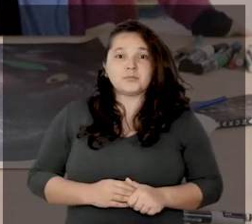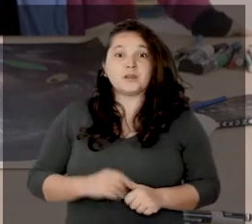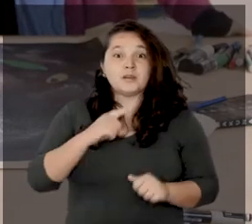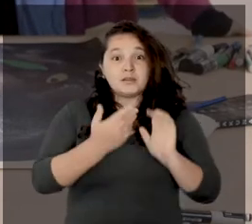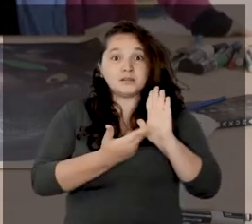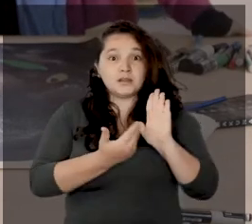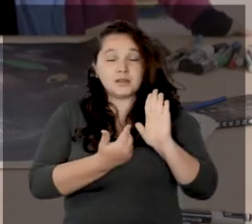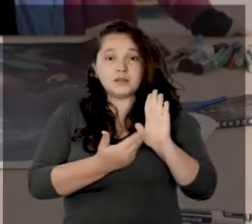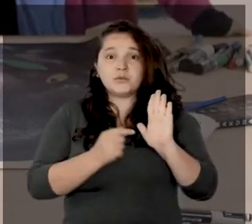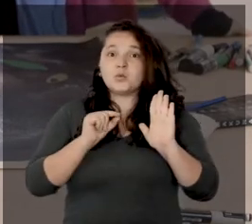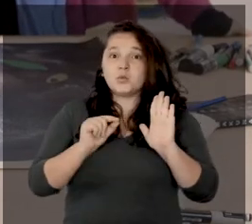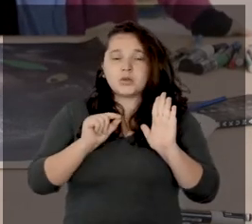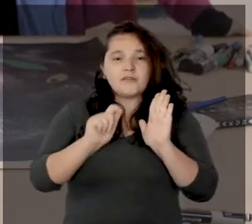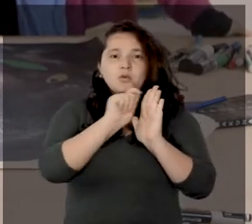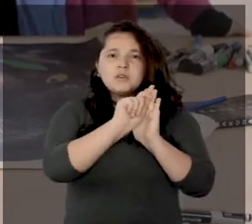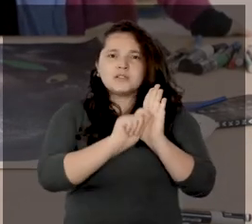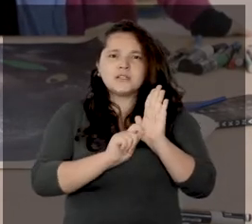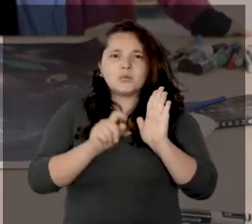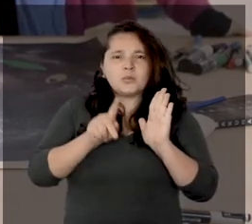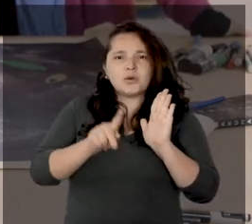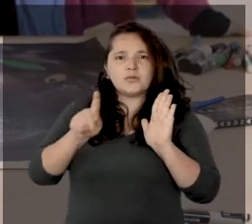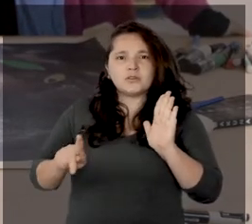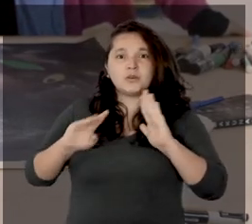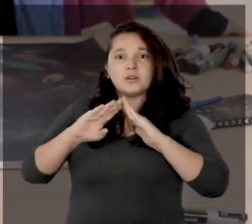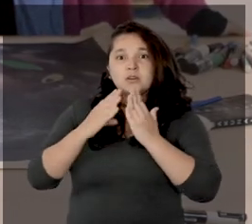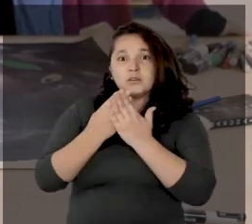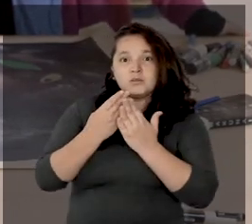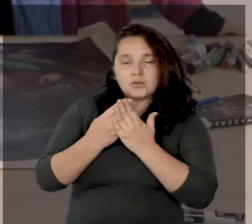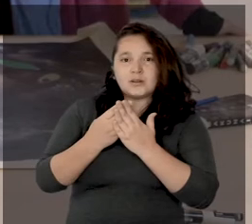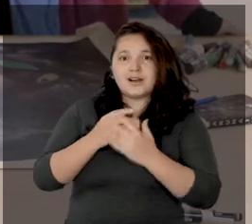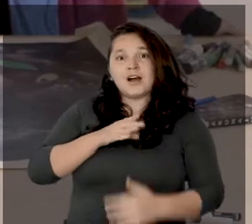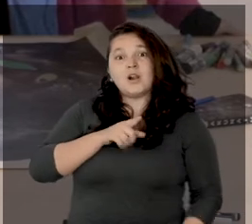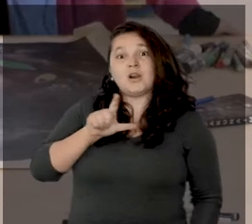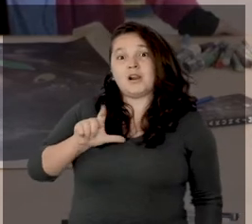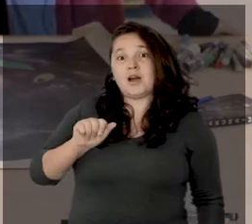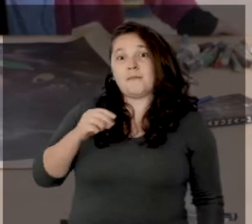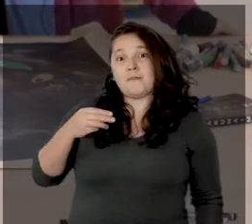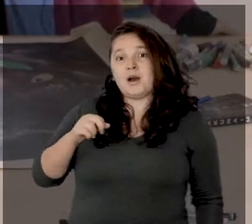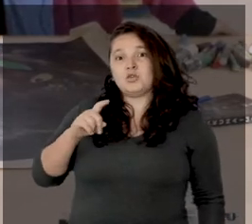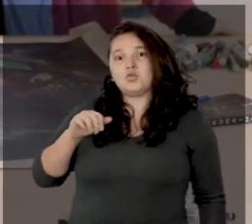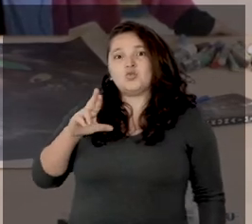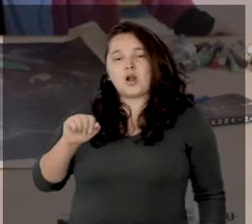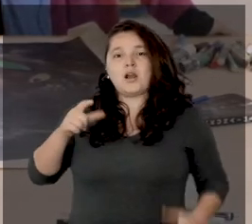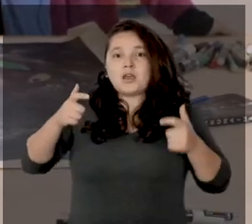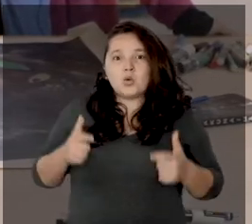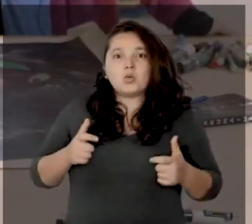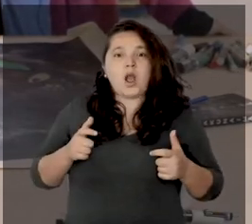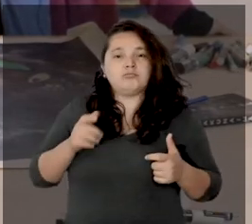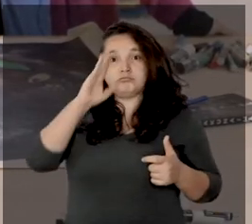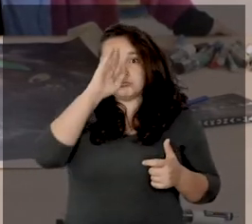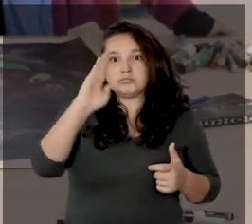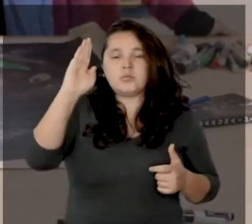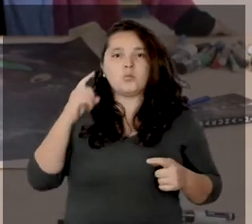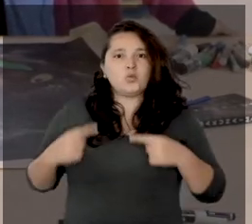E esse livro ele foi escrito pelos professores, né, da escola lá do Maturuca, que é um grande centro político do nosso território, né,